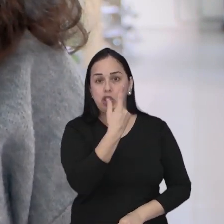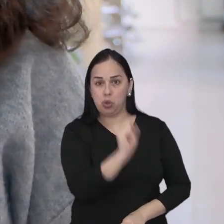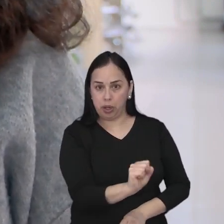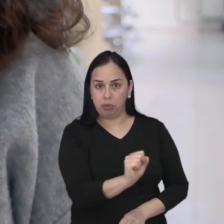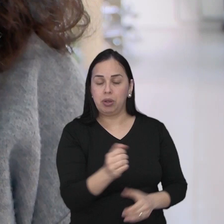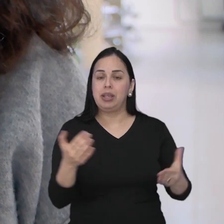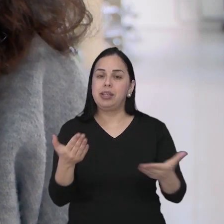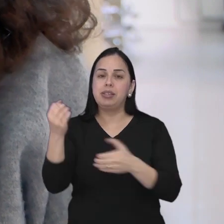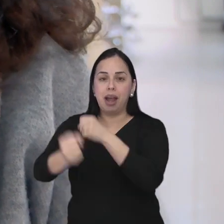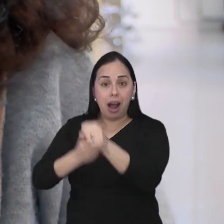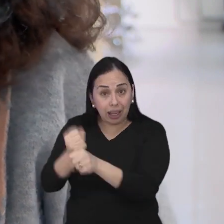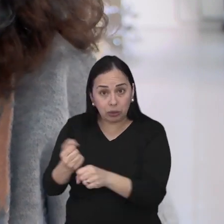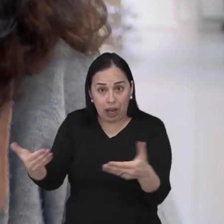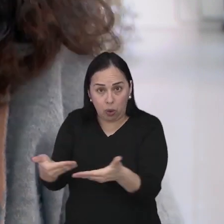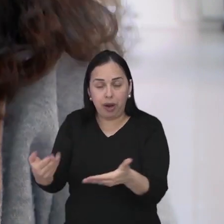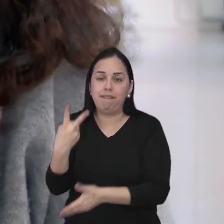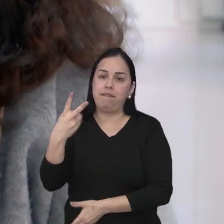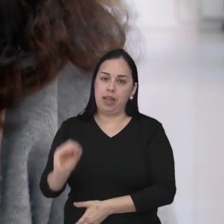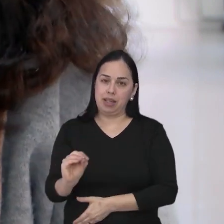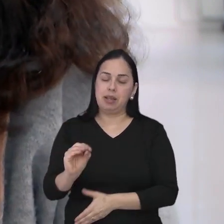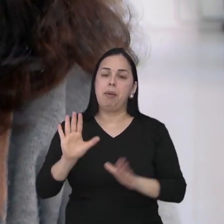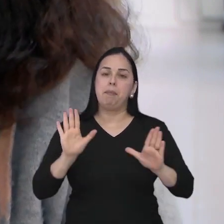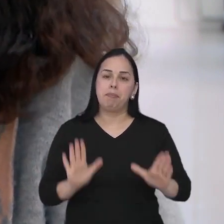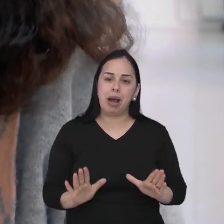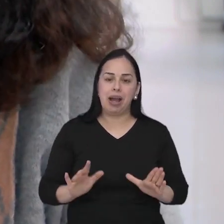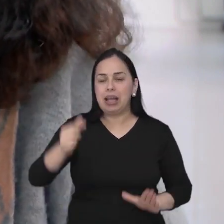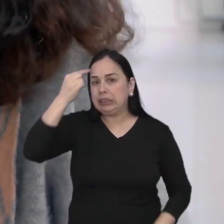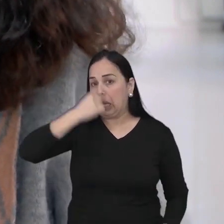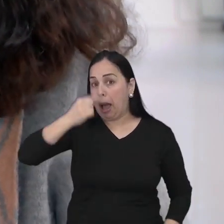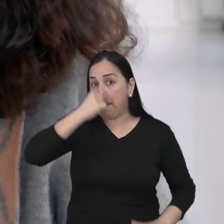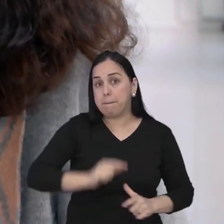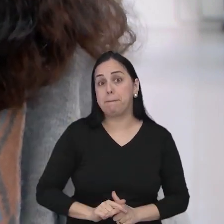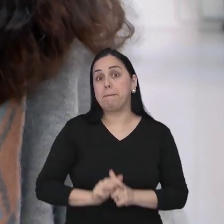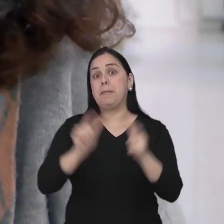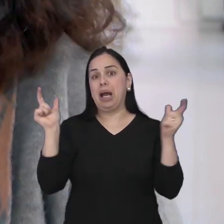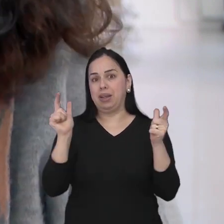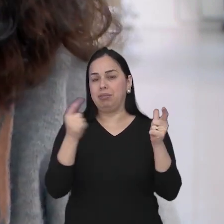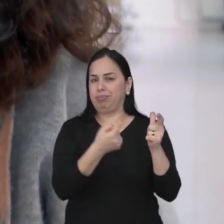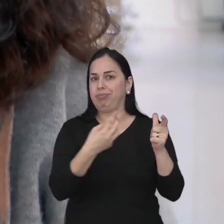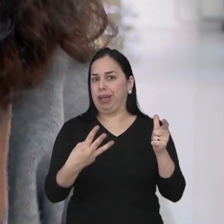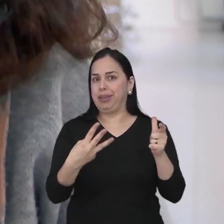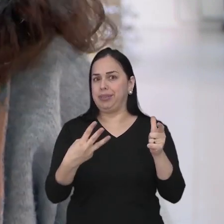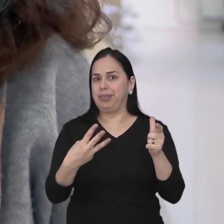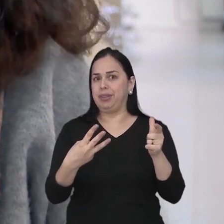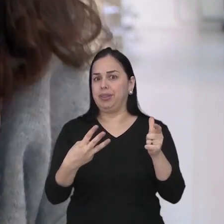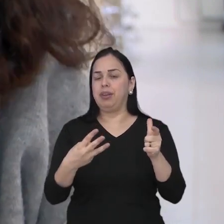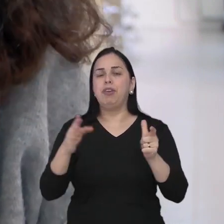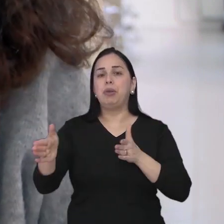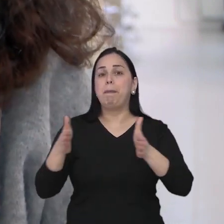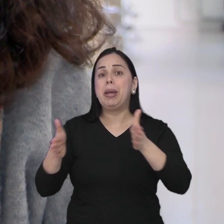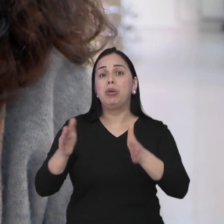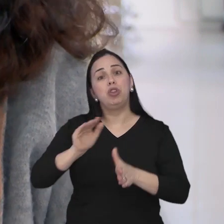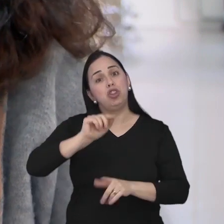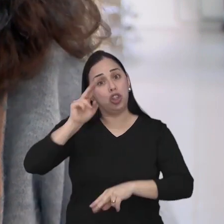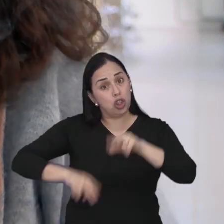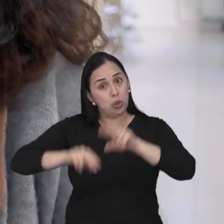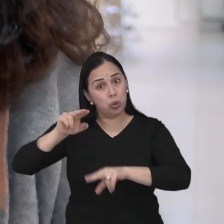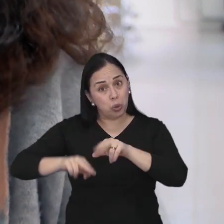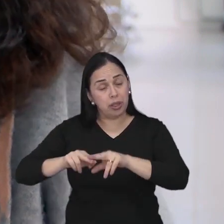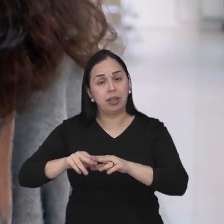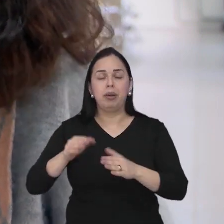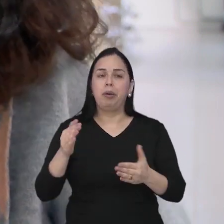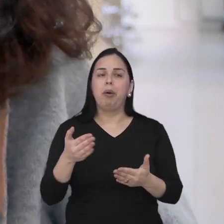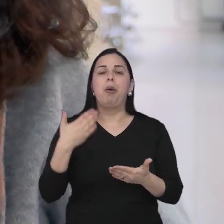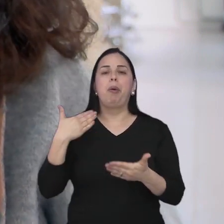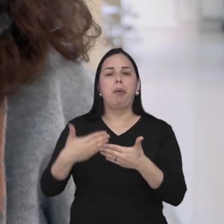Mas tem uma particularidade. Os casos todos de influenza, assim, a grande maioria, 13 casos, foram em junho. O que nos